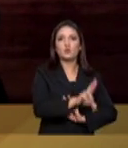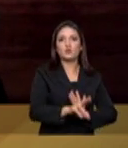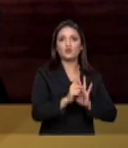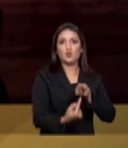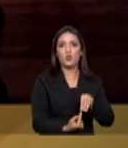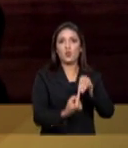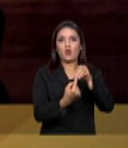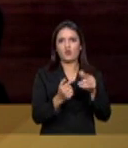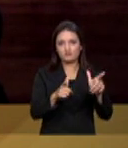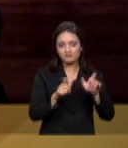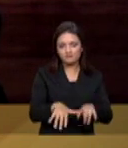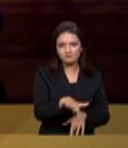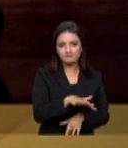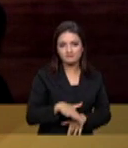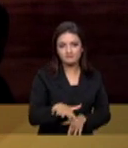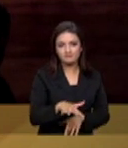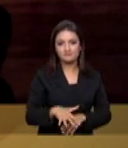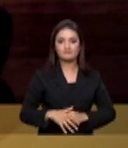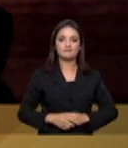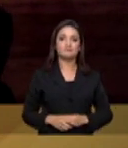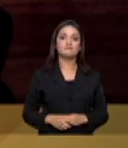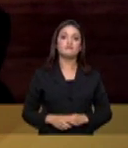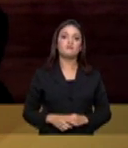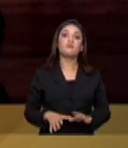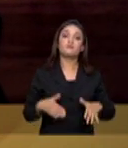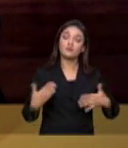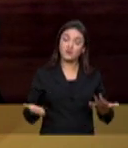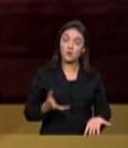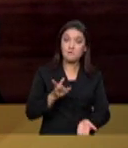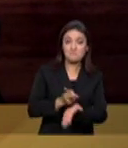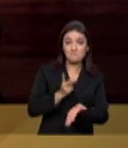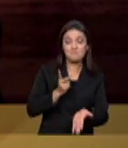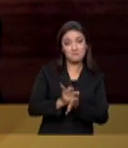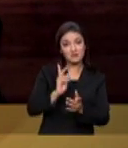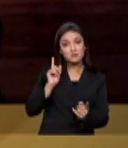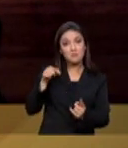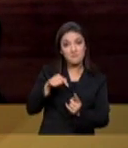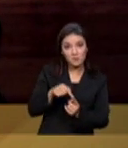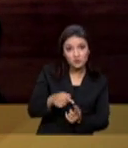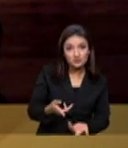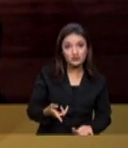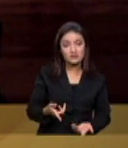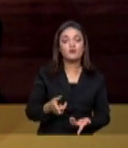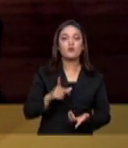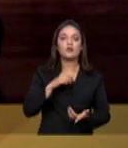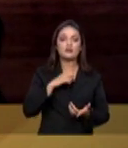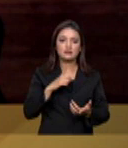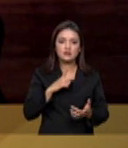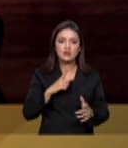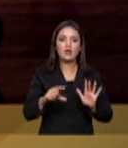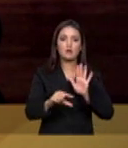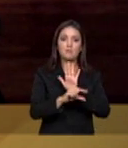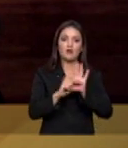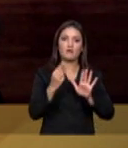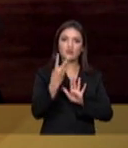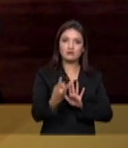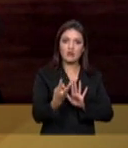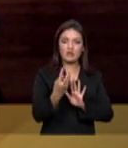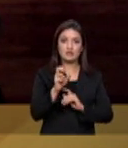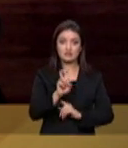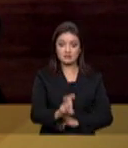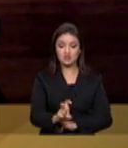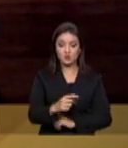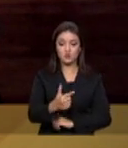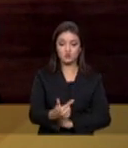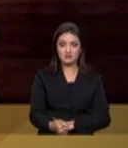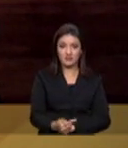terra a mesma rádio a mesma razão de ser informa o disposto nos parágrafos 3º 5º